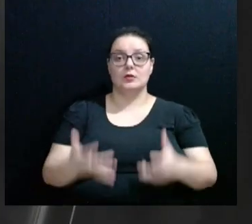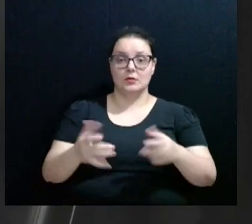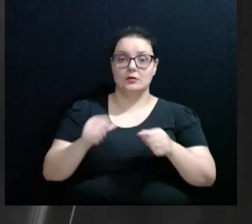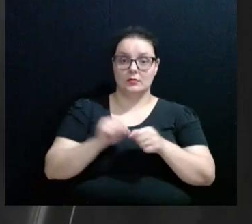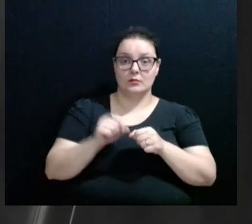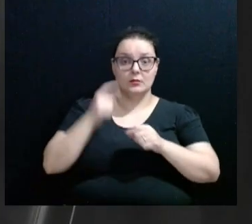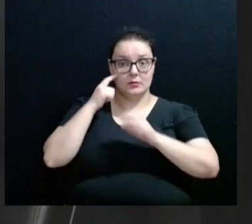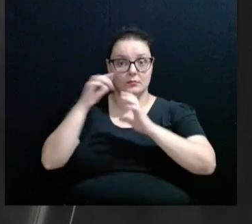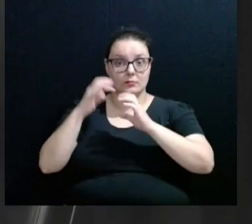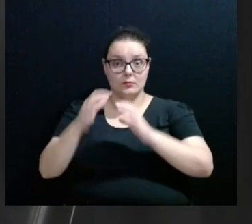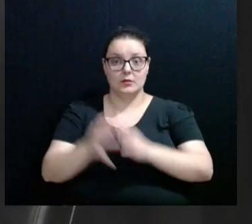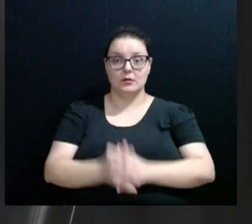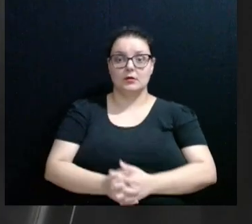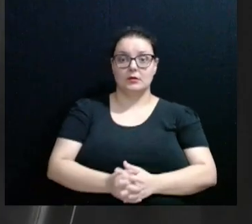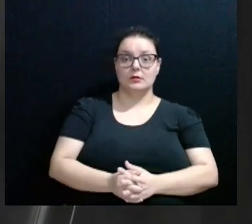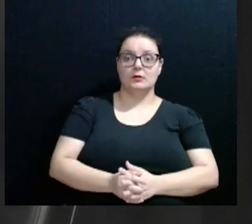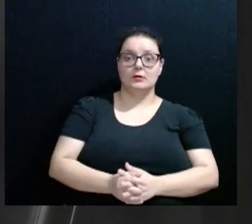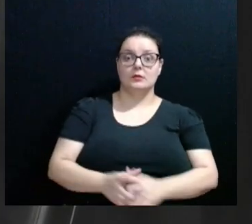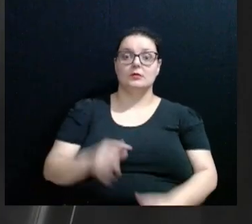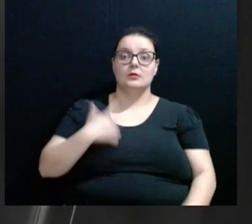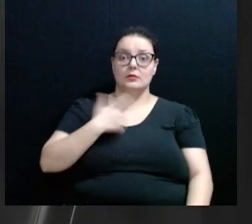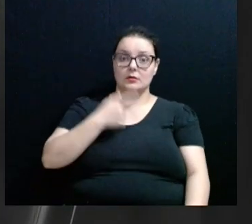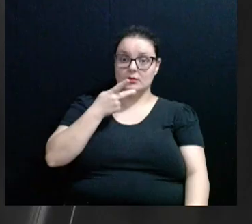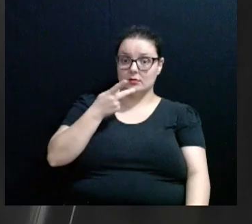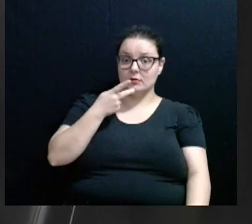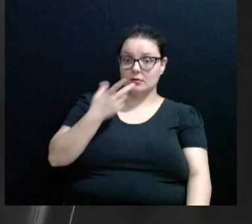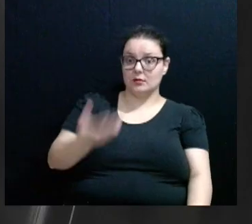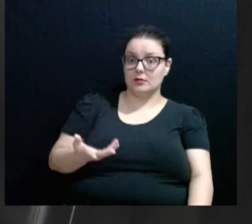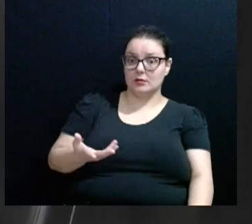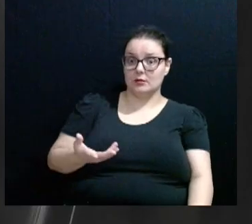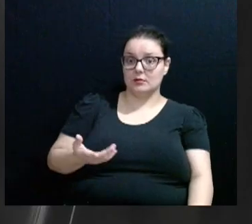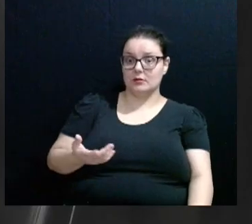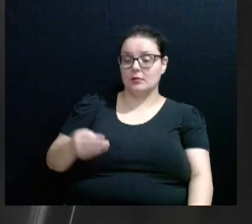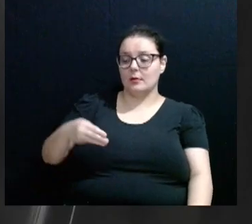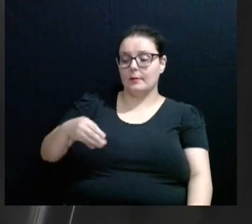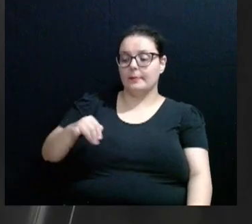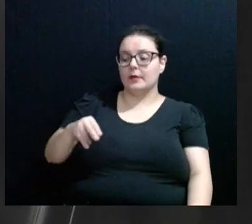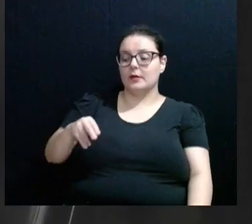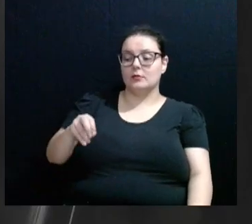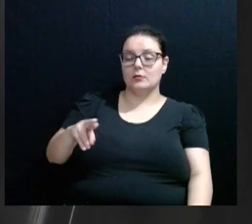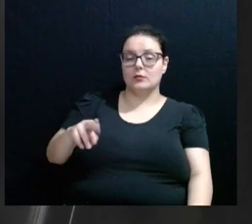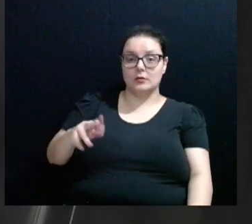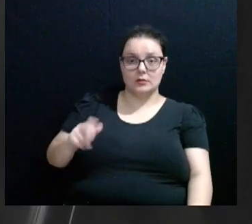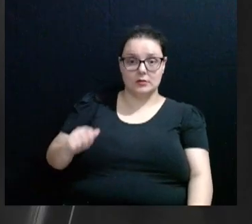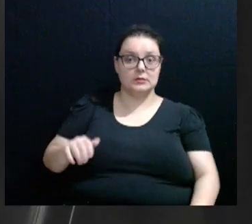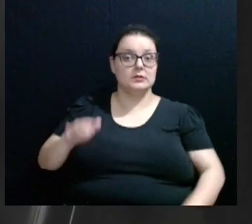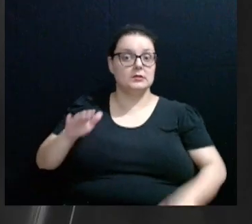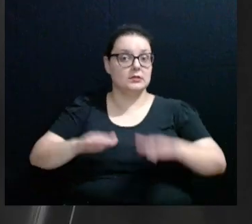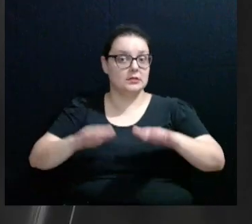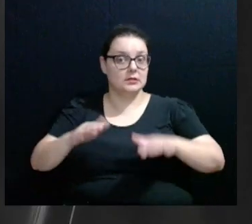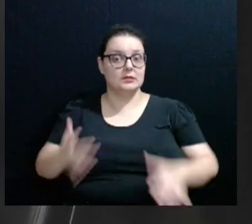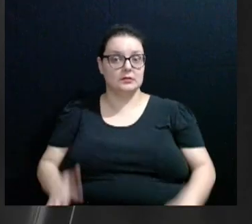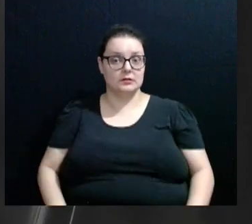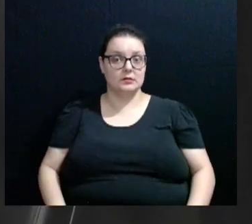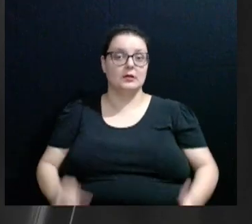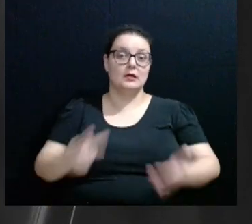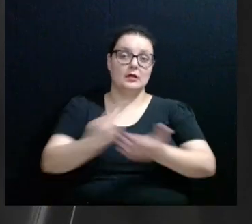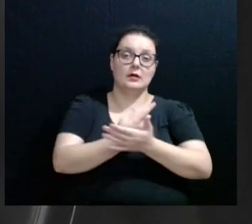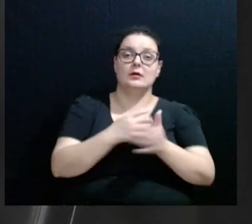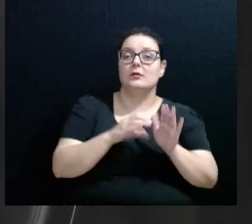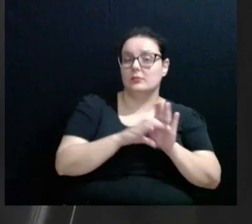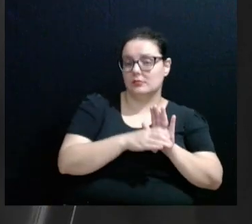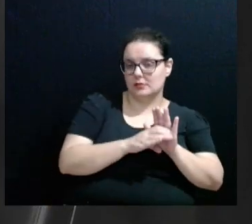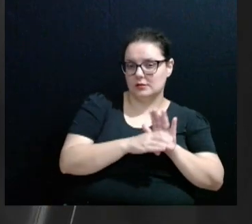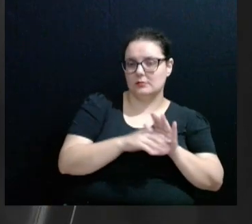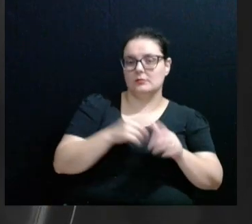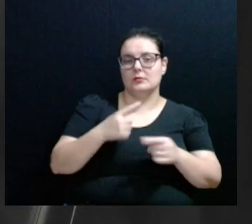reflexão. A gente fala muito sobre as minorias. Sim. E muitas vezes a gente erra até o conceito, porque muitas vezes a gente